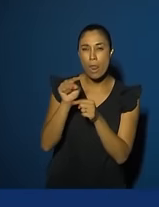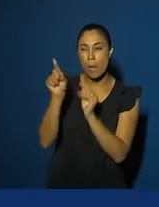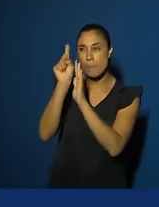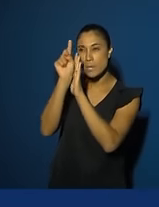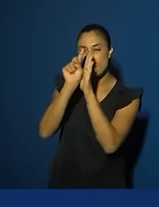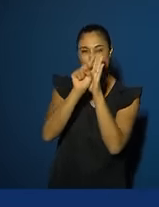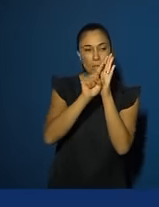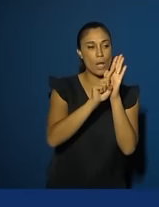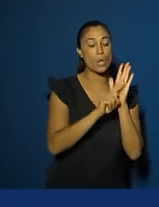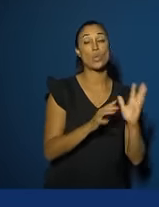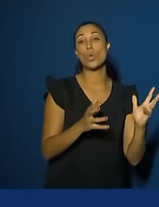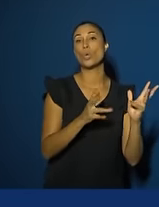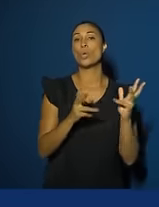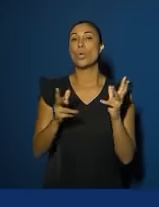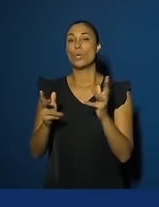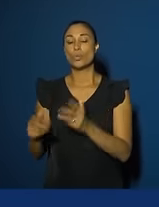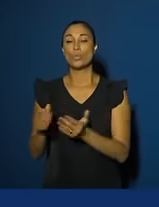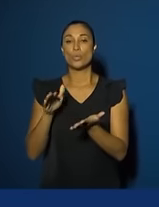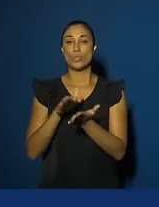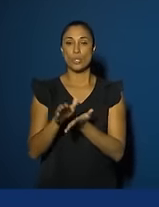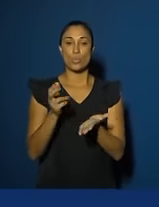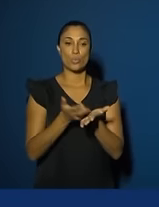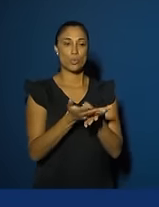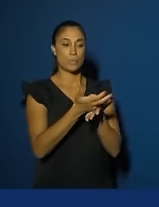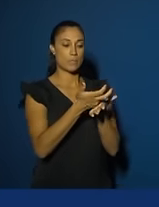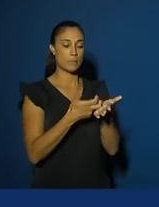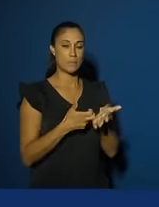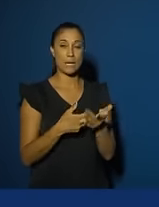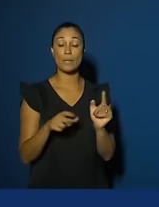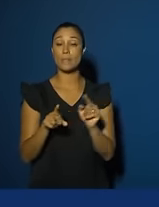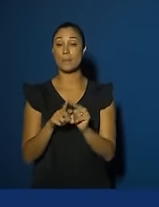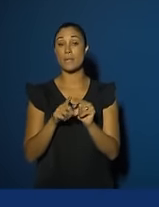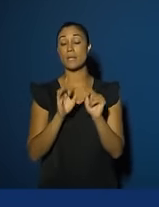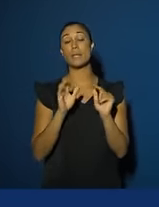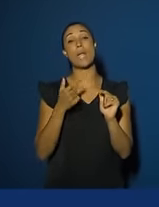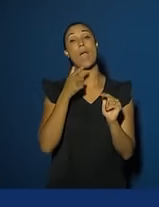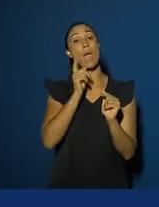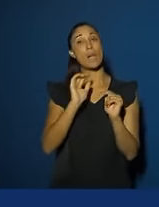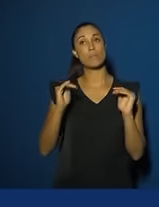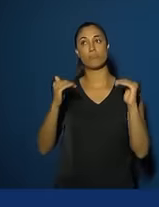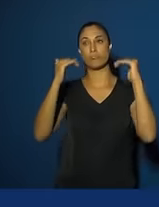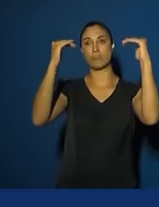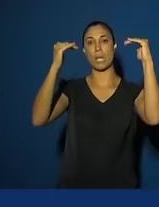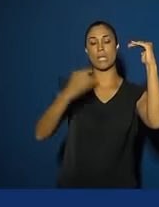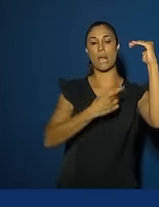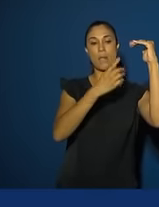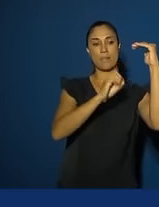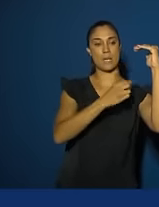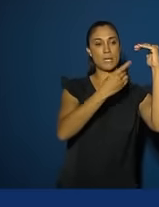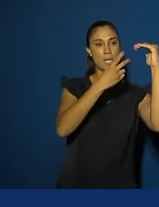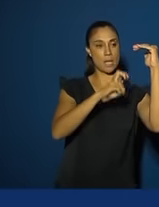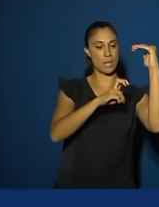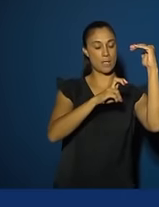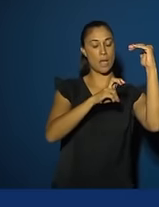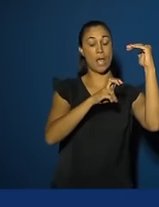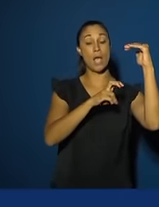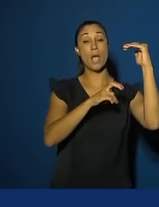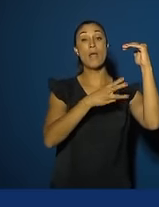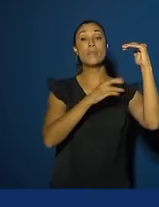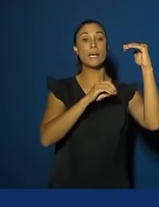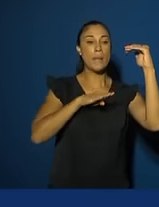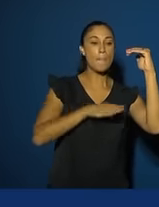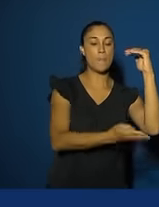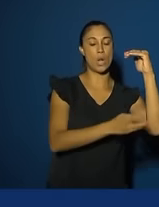unidades de custo de custo tributário que superavam 10 15 20 30 30 bilhões